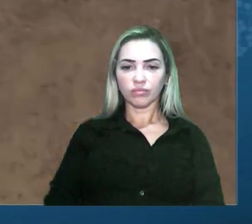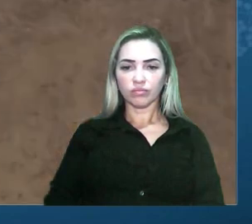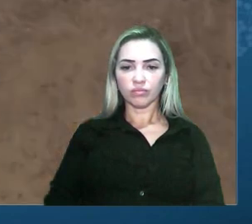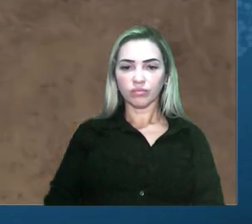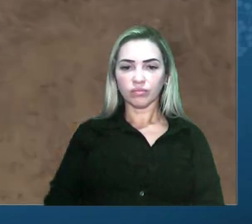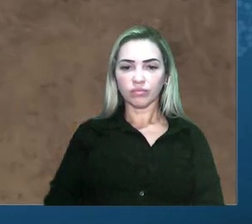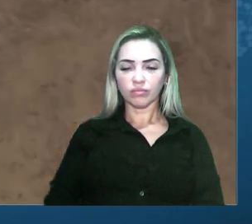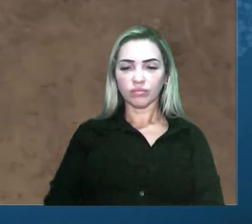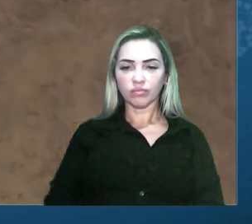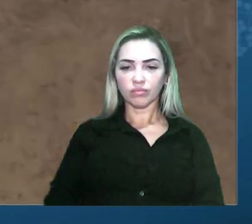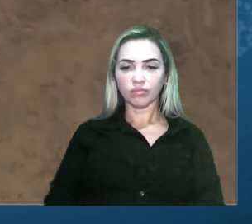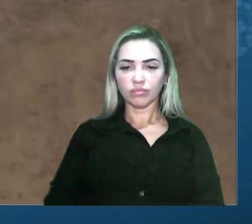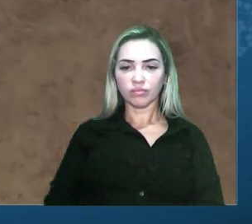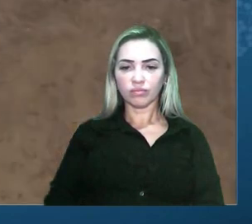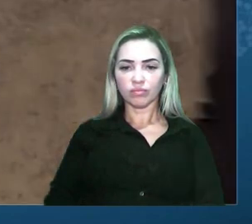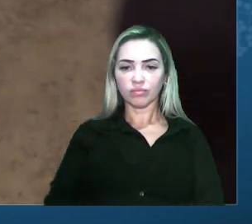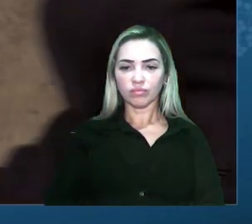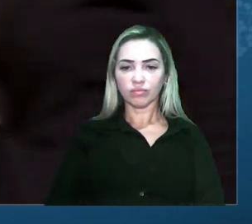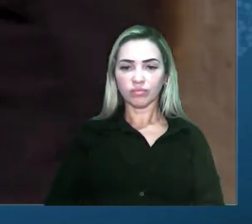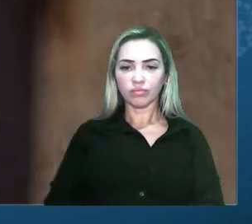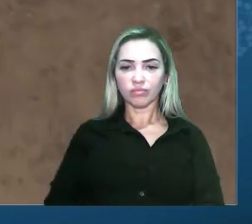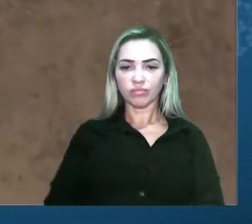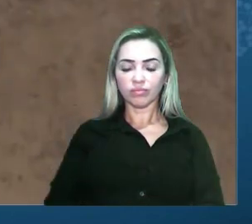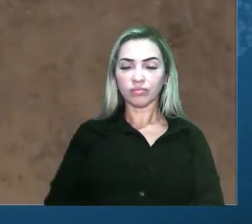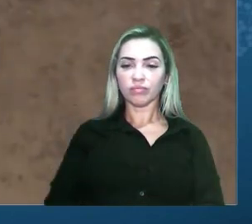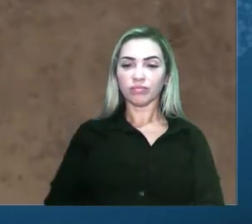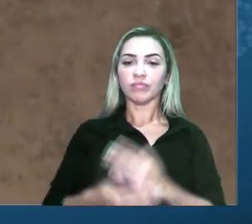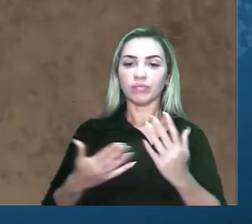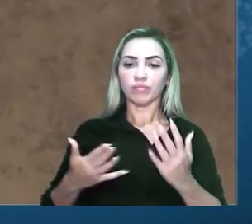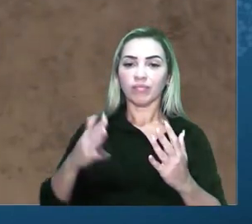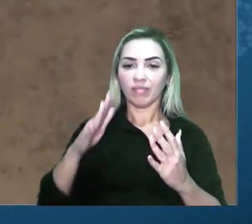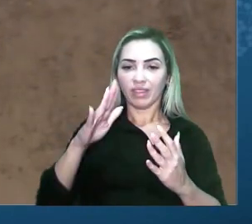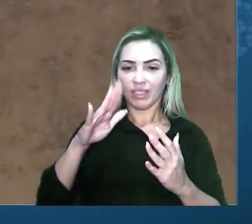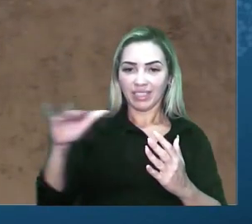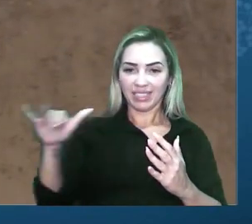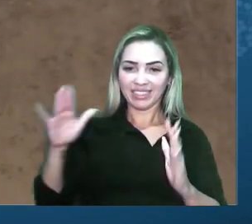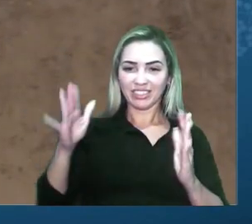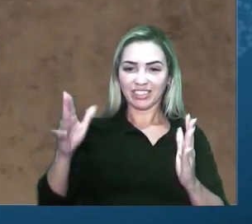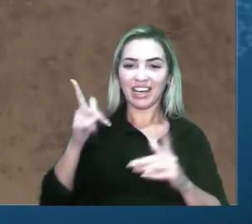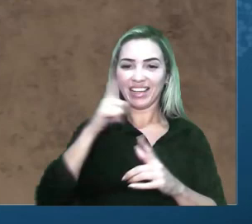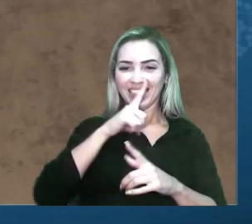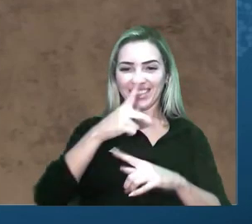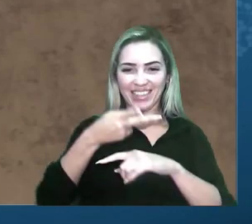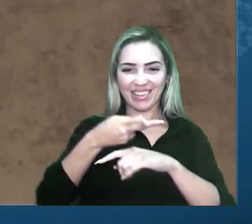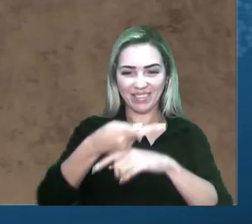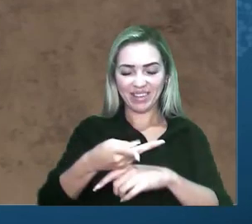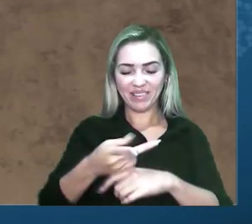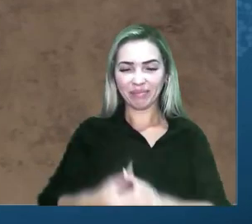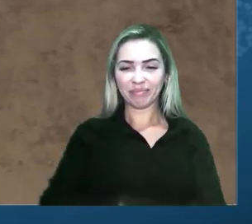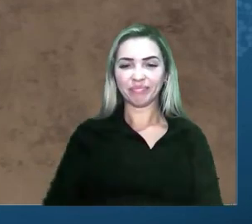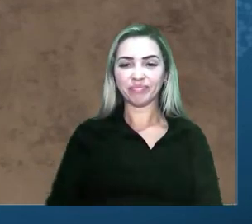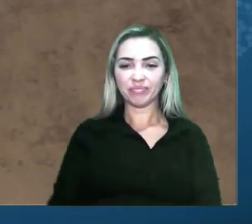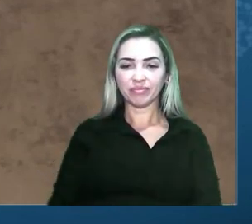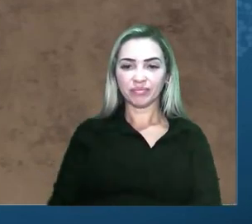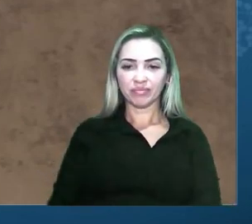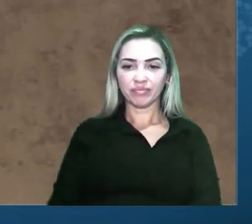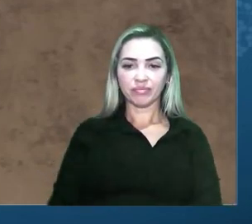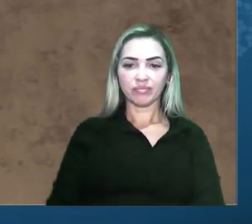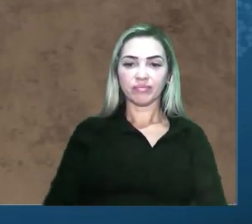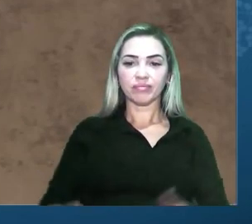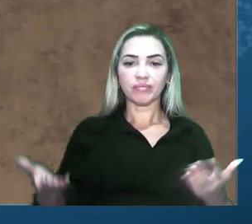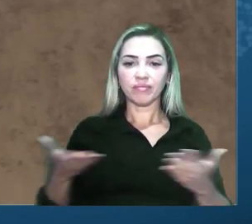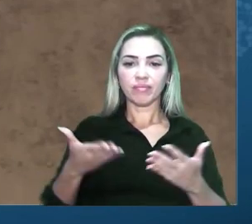Então, agora sim, passamos por prêmios maiores, as crianças já foram bem premiadas. Então, o prêmio